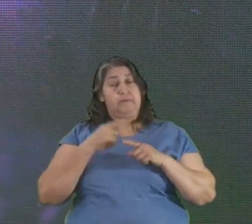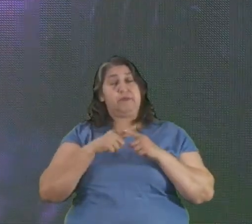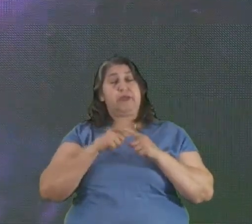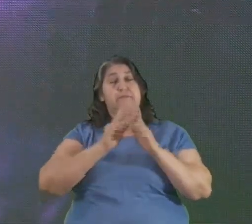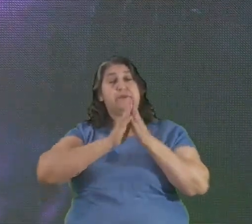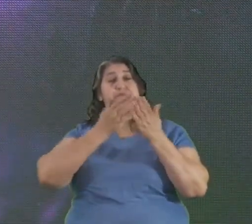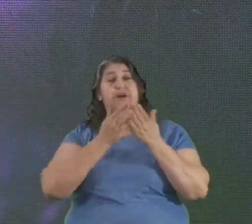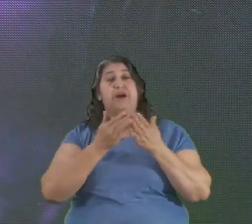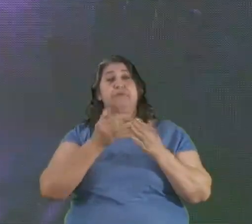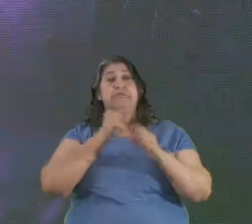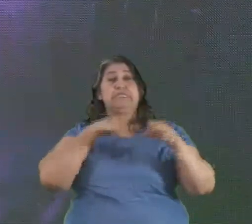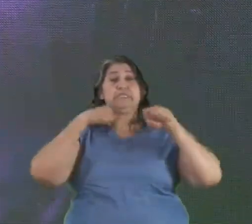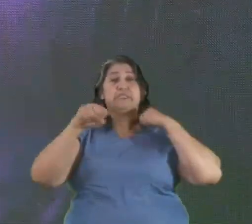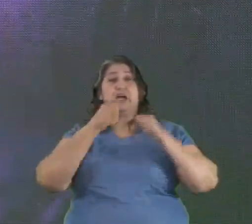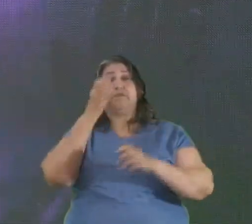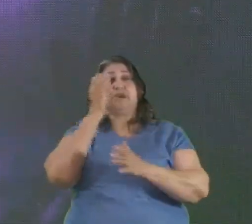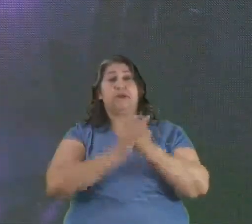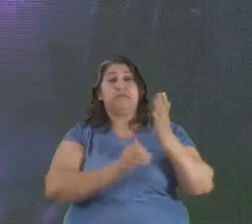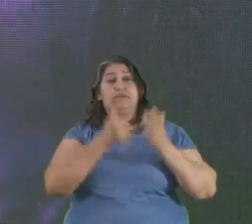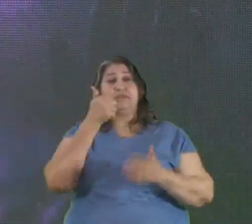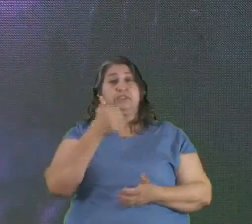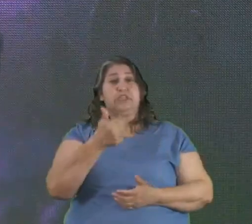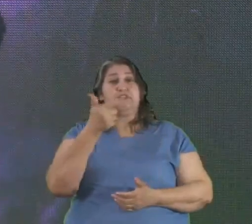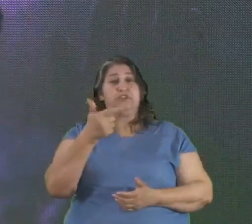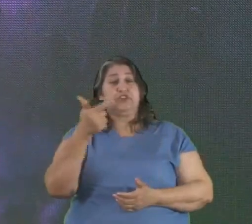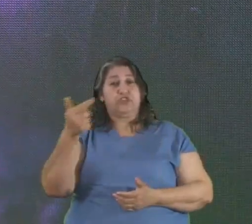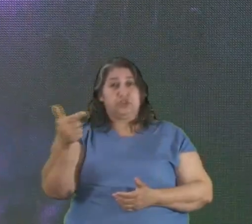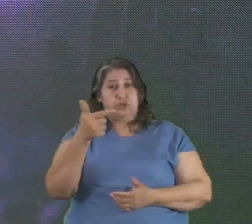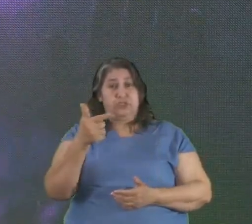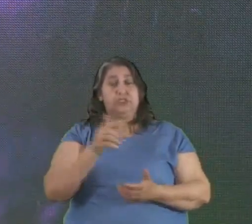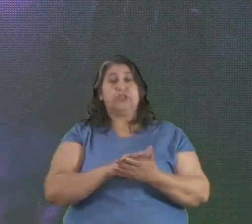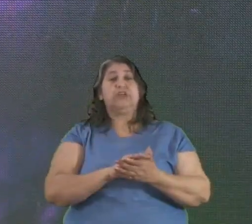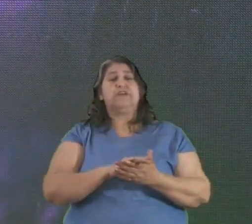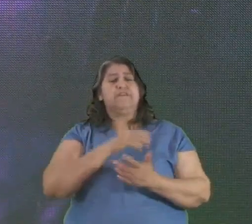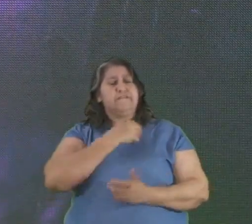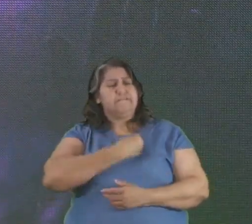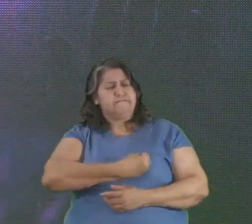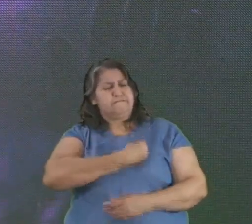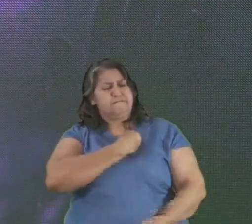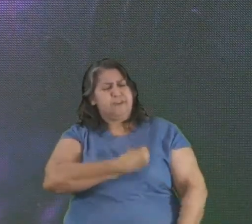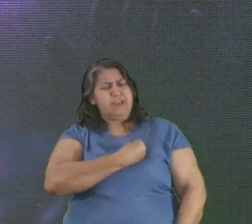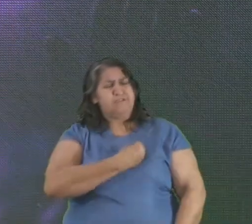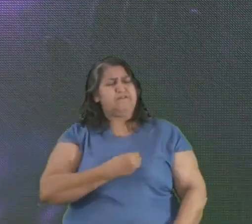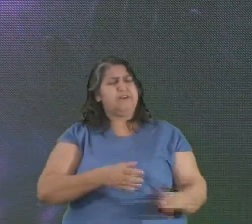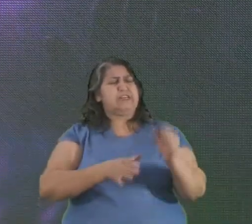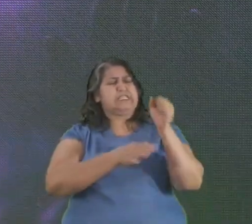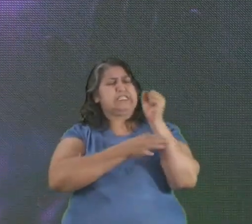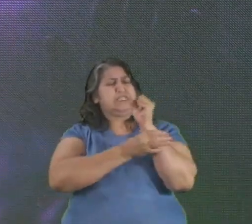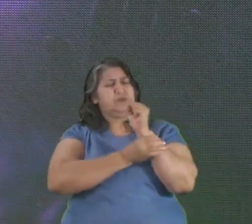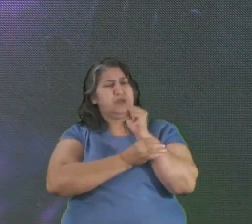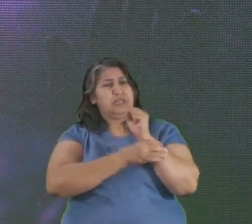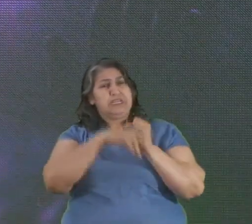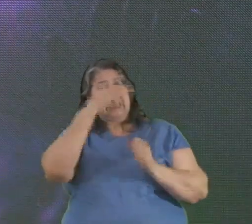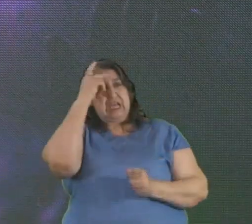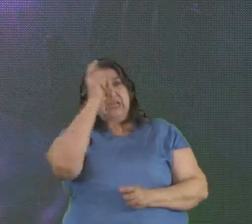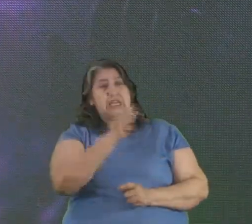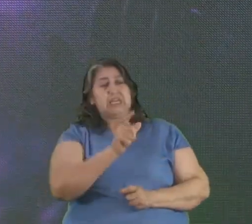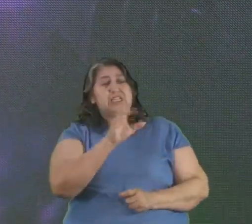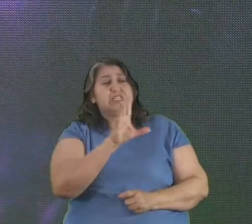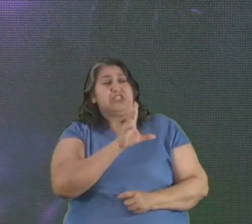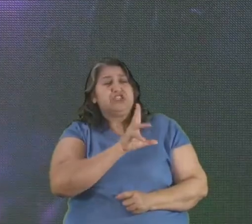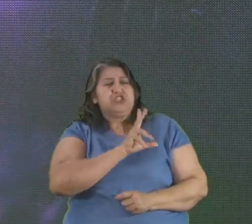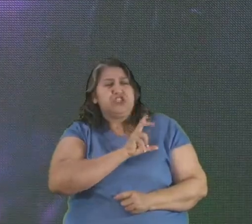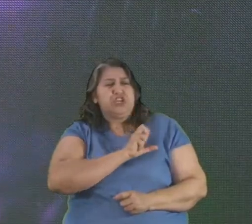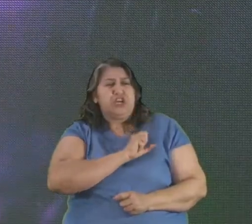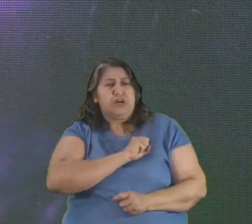Salmos 122, verso 8: vivem em segurança aqueles que te